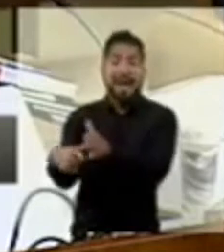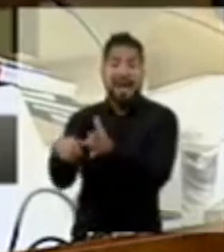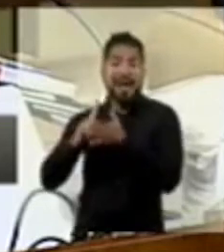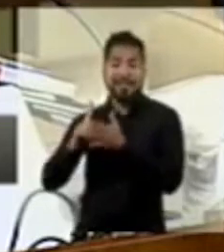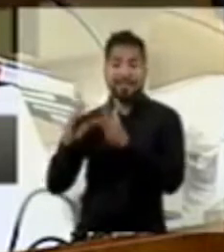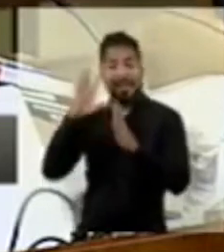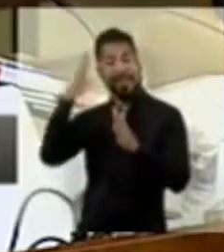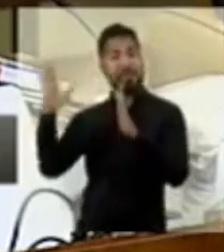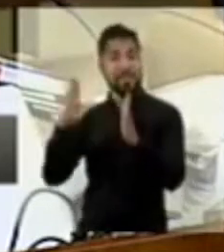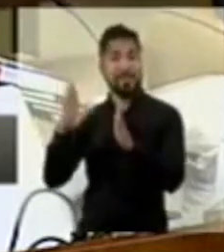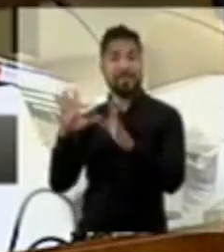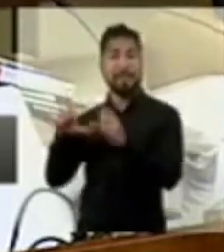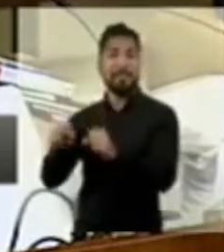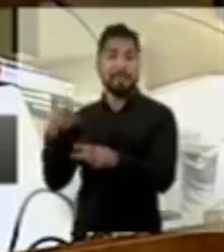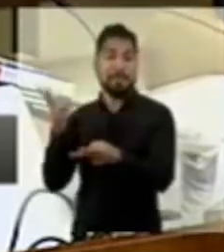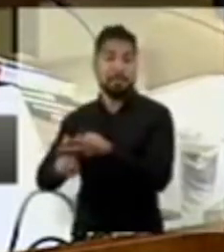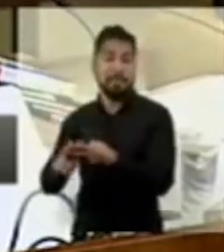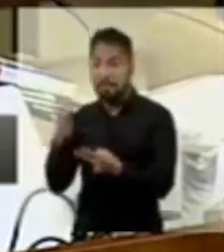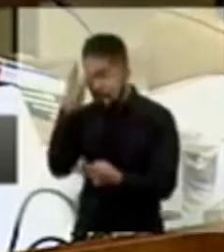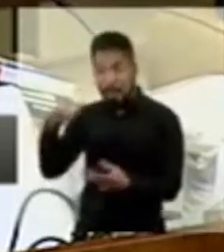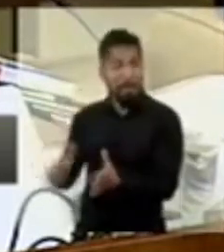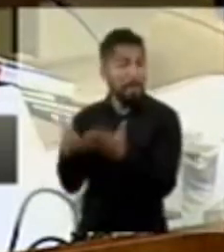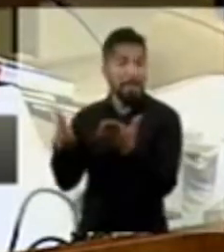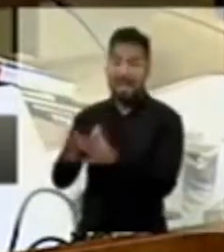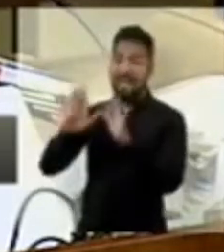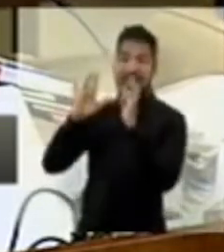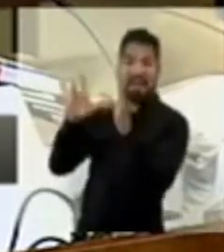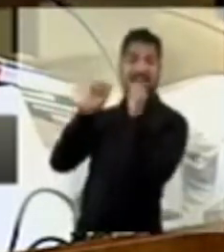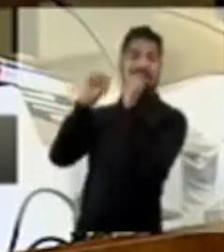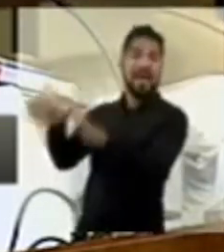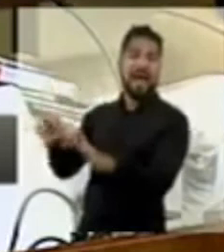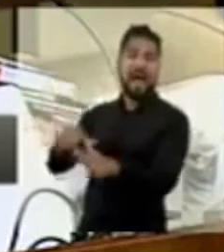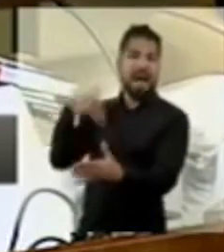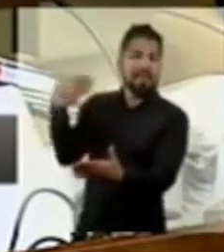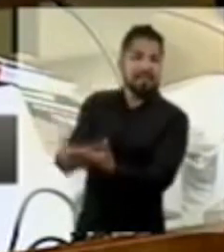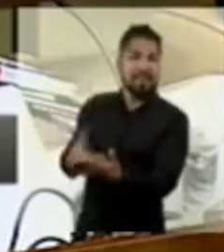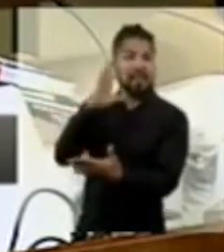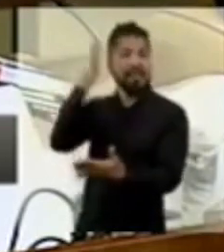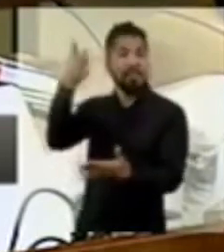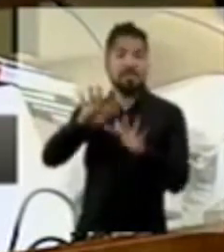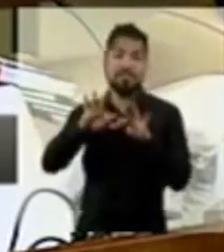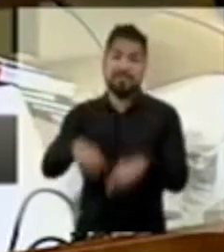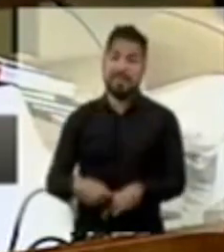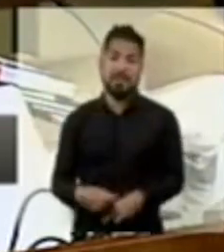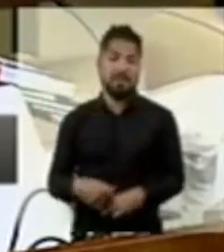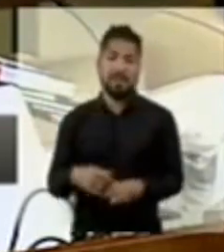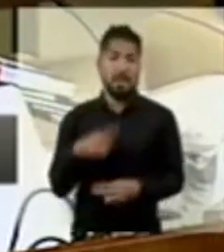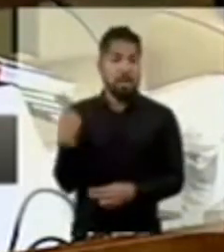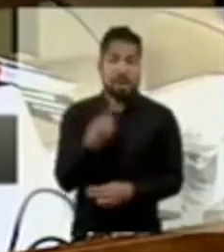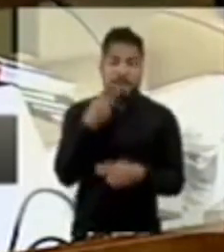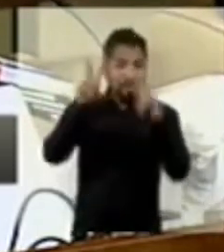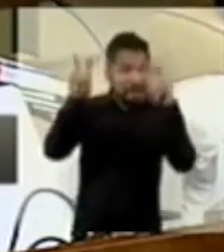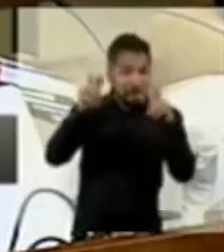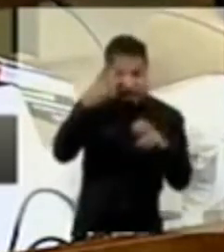pobres são presos em flagrantes e lá permanece até a condenação final não é de pobres que nós estamos